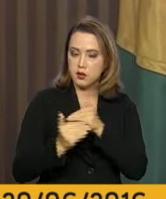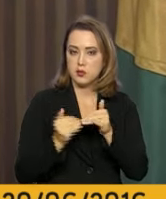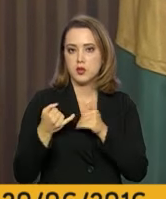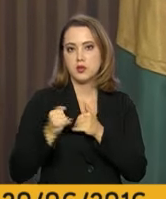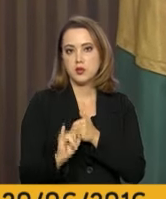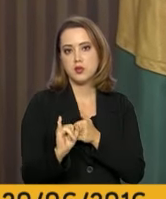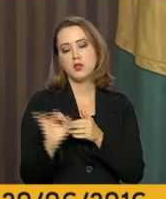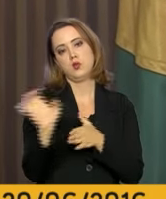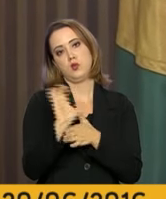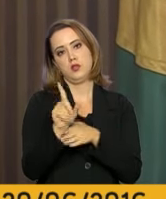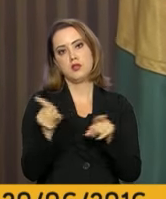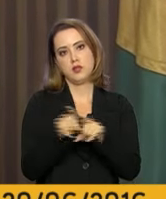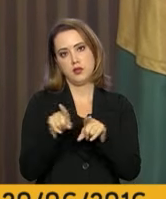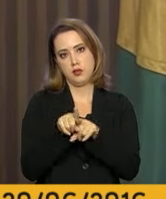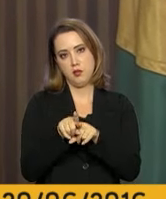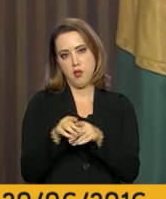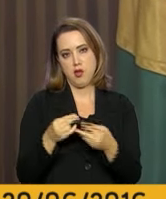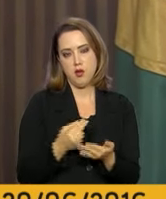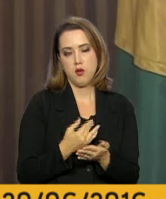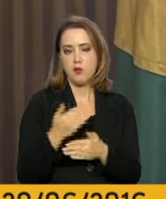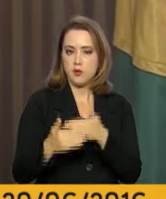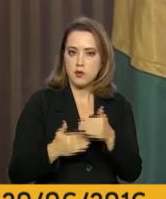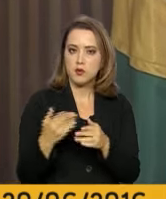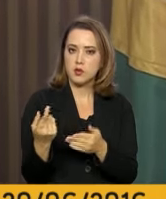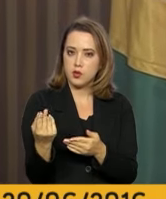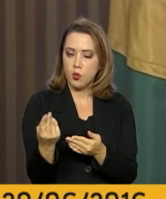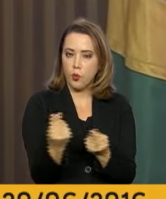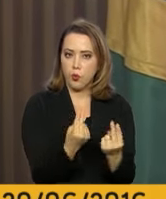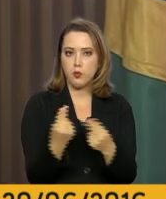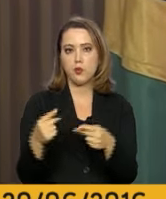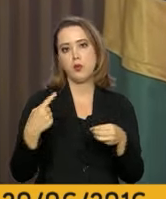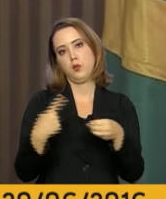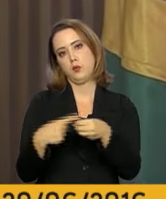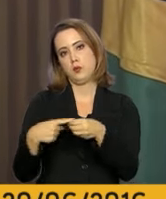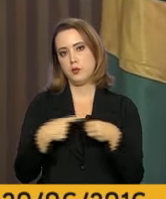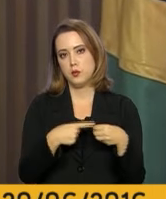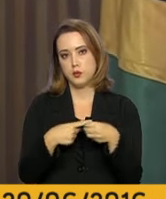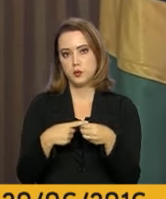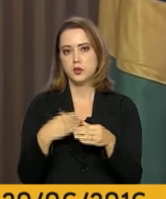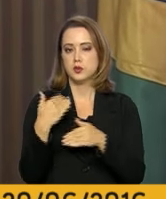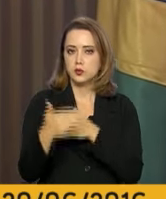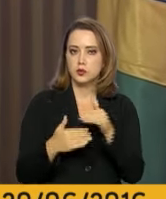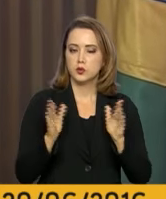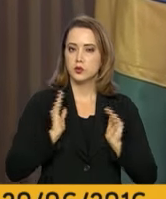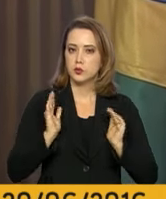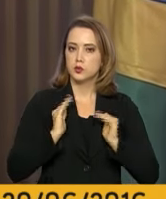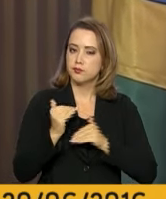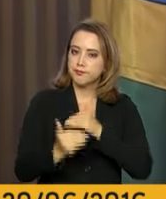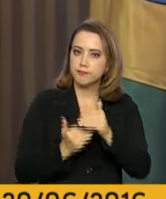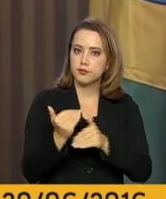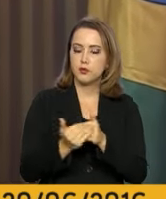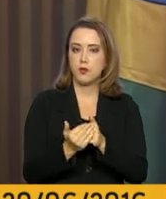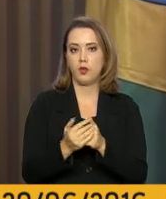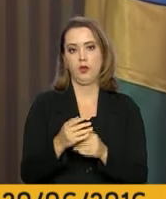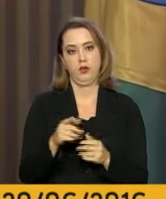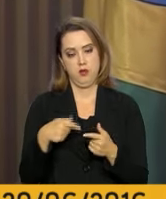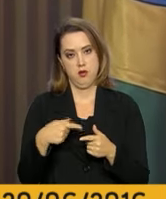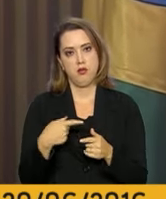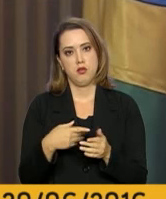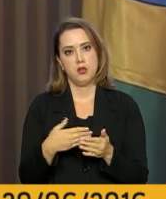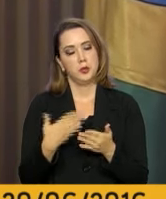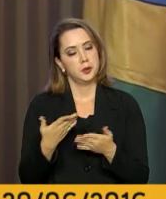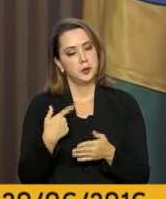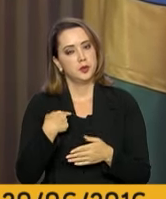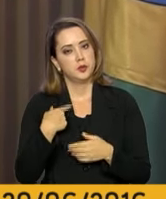municípios é assim que uma união é Próspera eu confesso a você aos senhores e as senhoras que nós temos que mudar cultura do